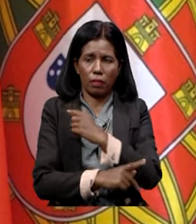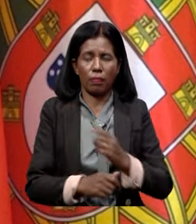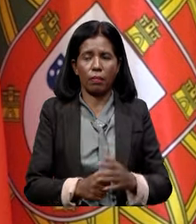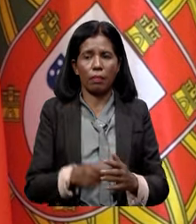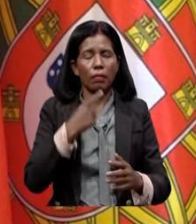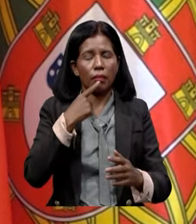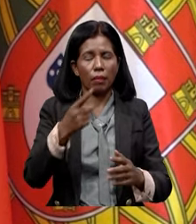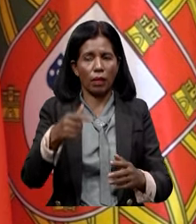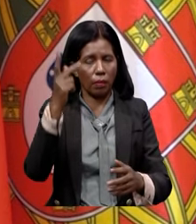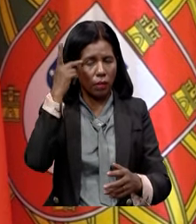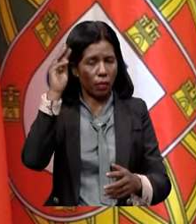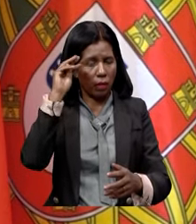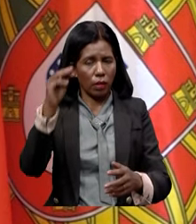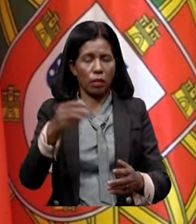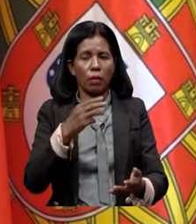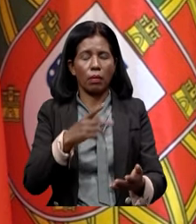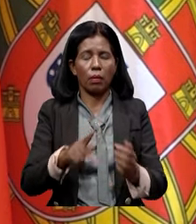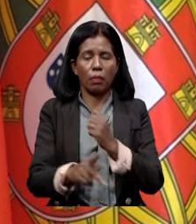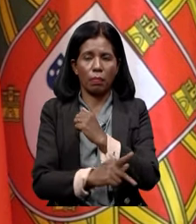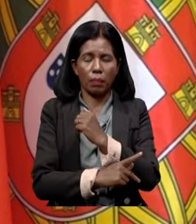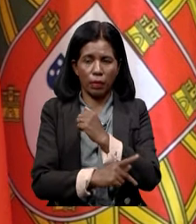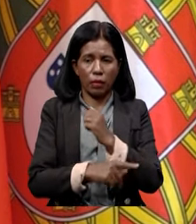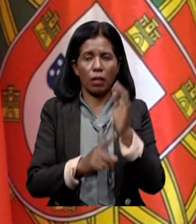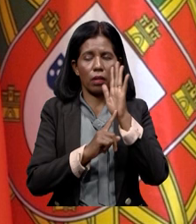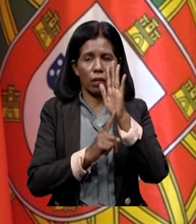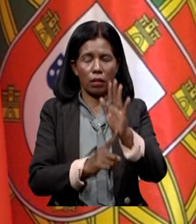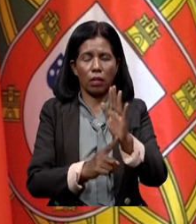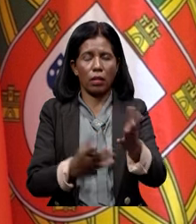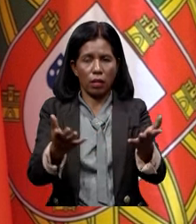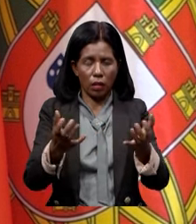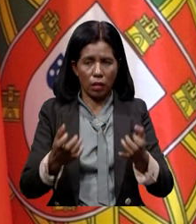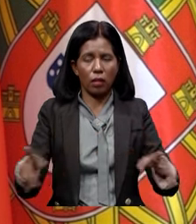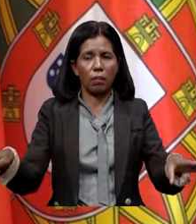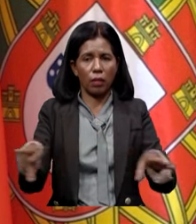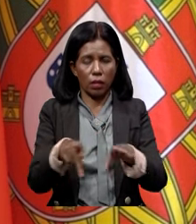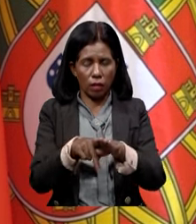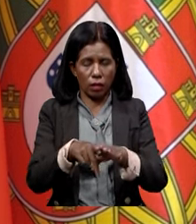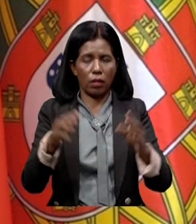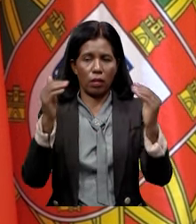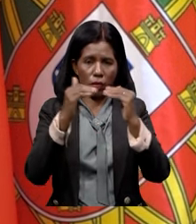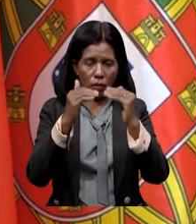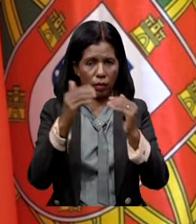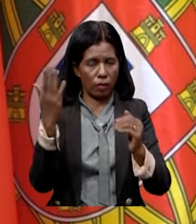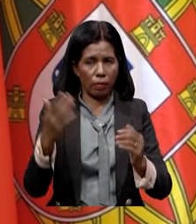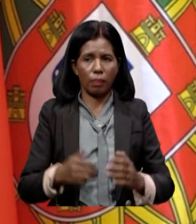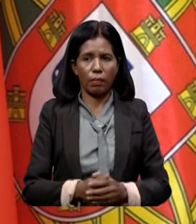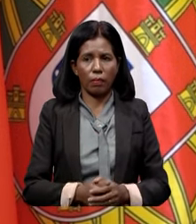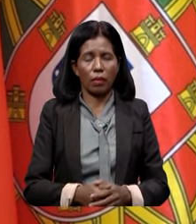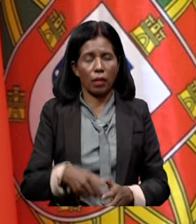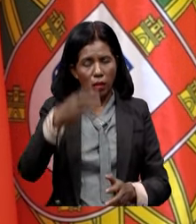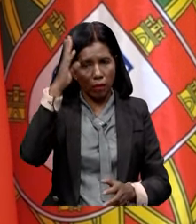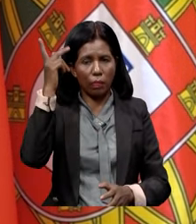Hatamba pedido né primeiro-ministro Portugal Luís Montenegro a tudo nha disponibilidade de participar e a conferência refere. Senhor